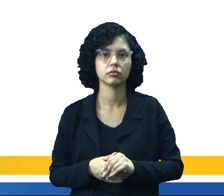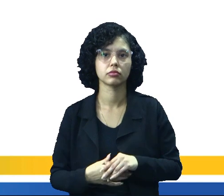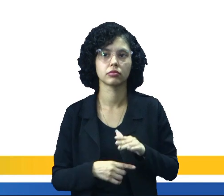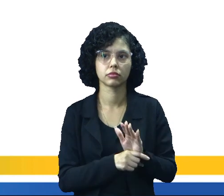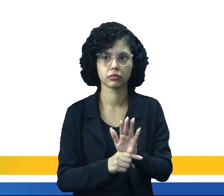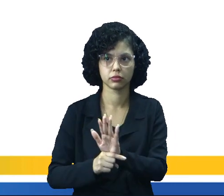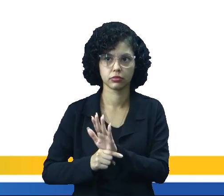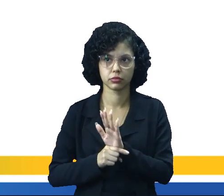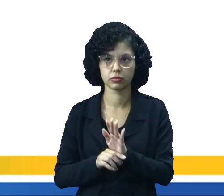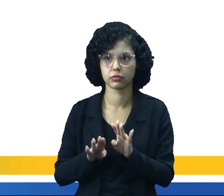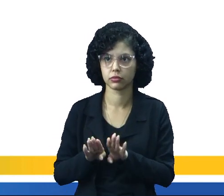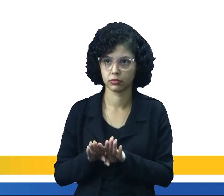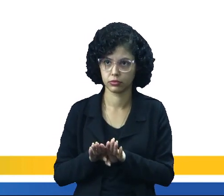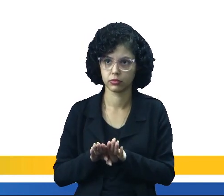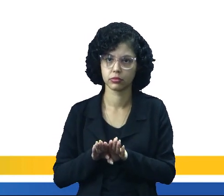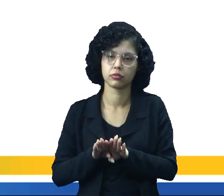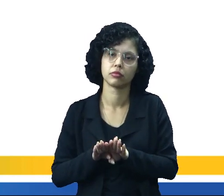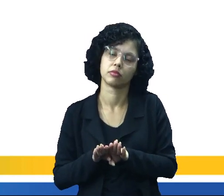representar